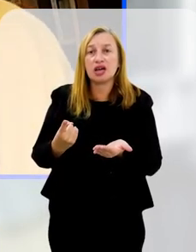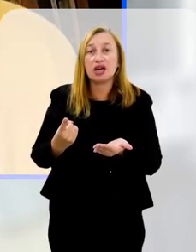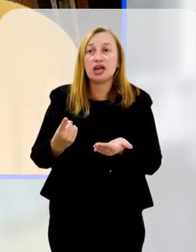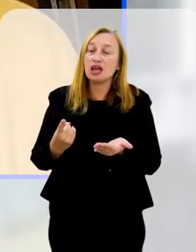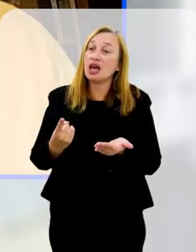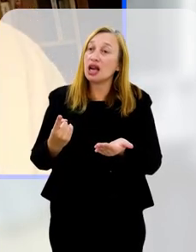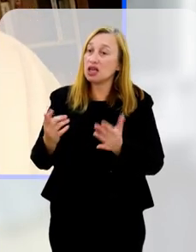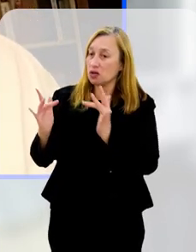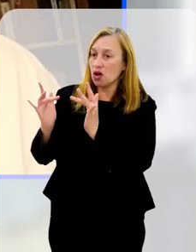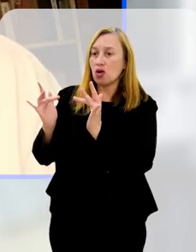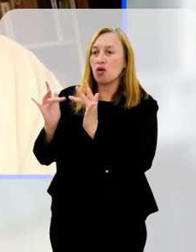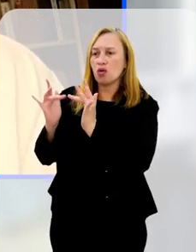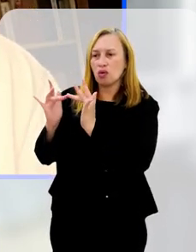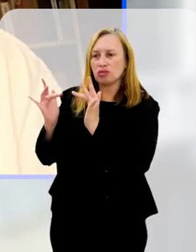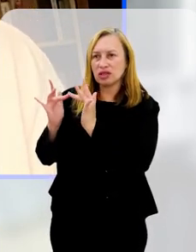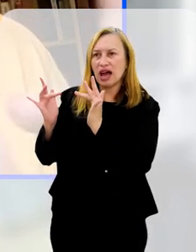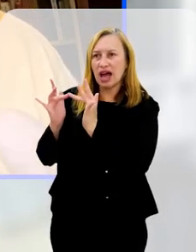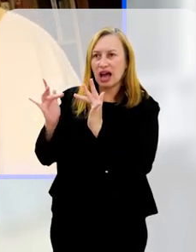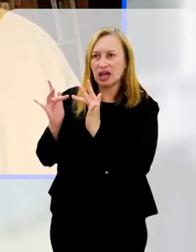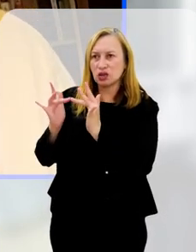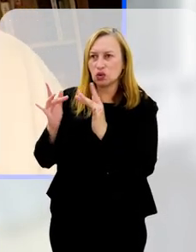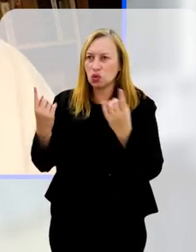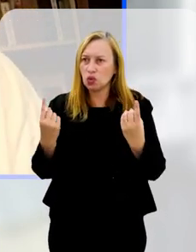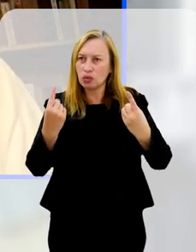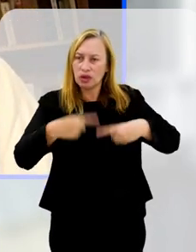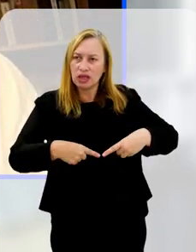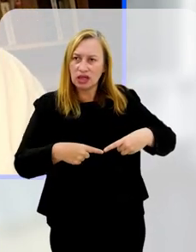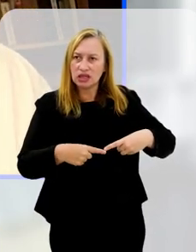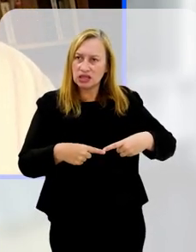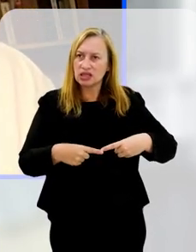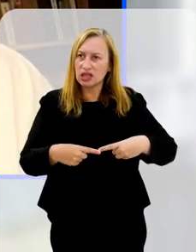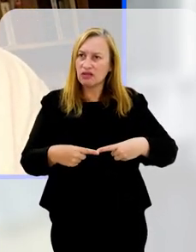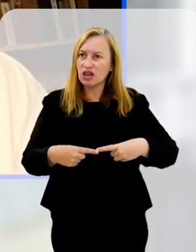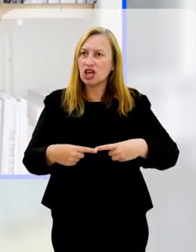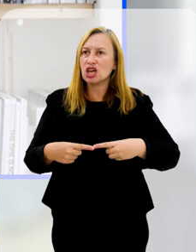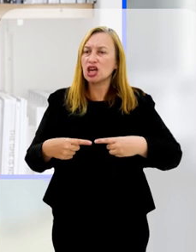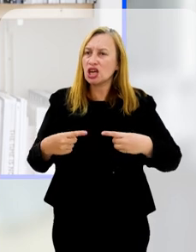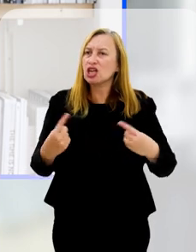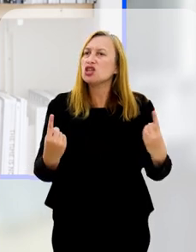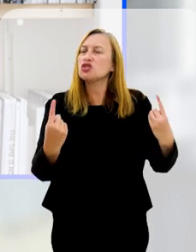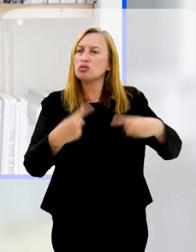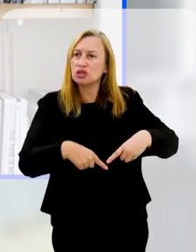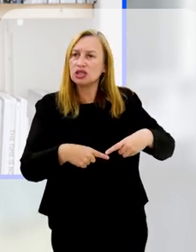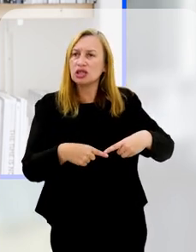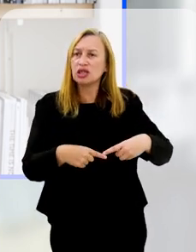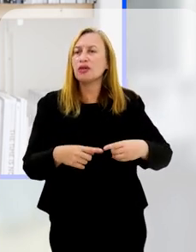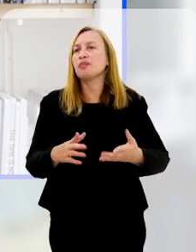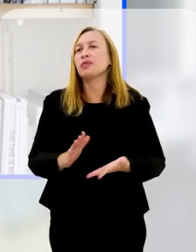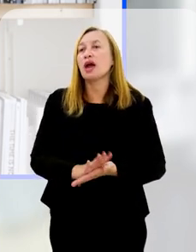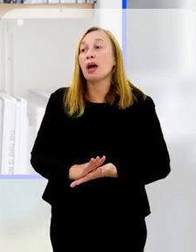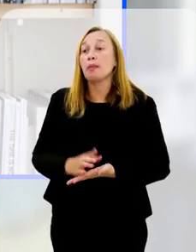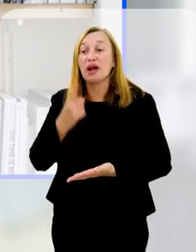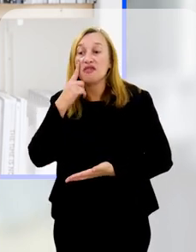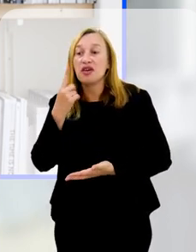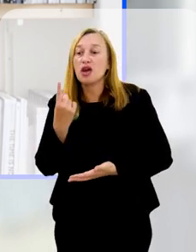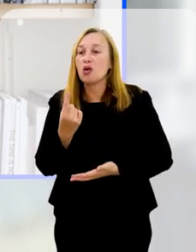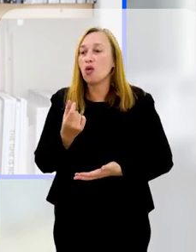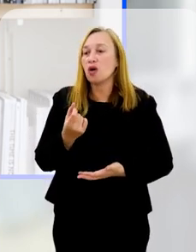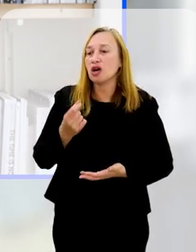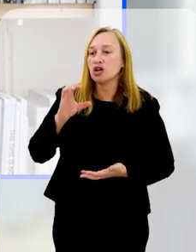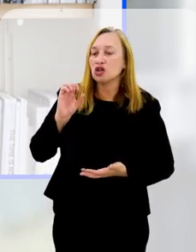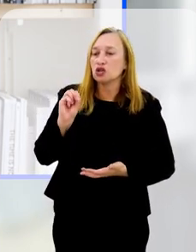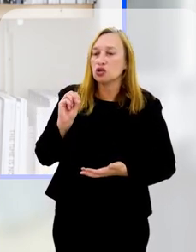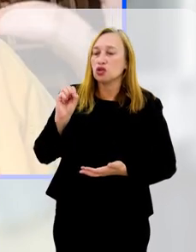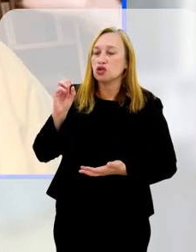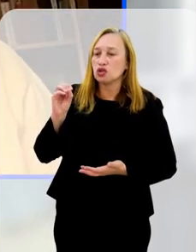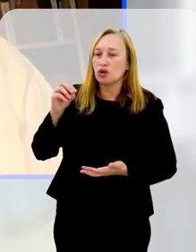ele se dava até bem lá com o concorrente dele, acho que era só Nequinha, se a memória não me trai, eles disputavam, o seu Nequinho era mais